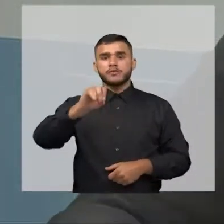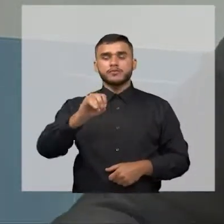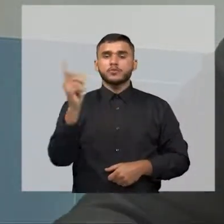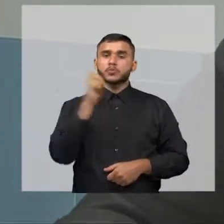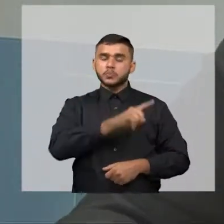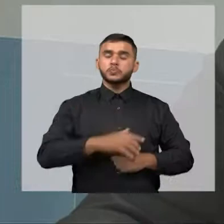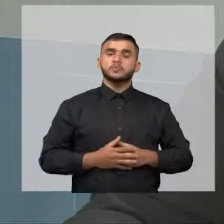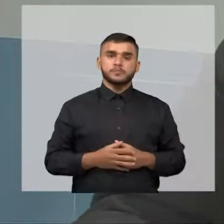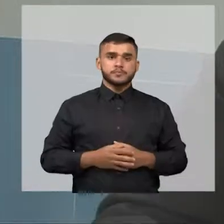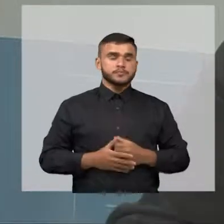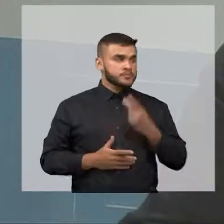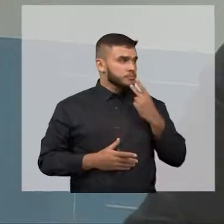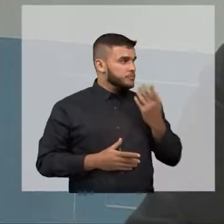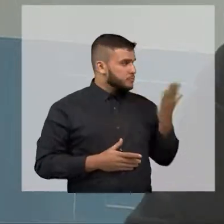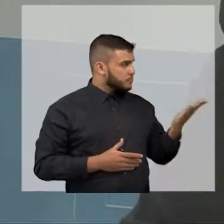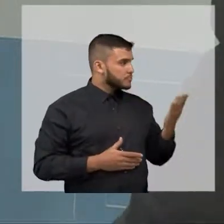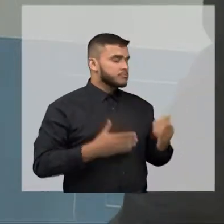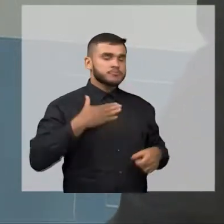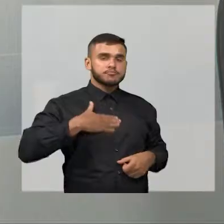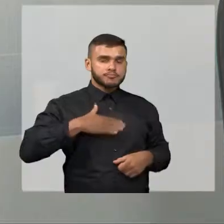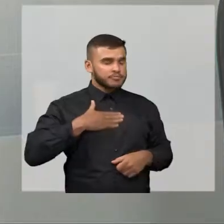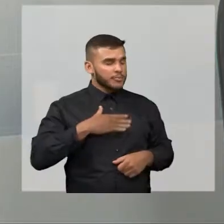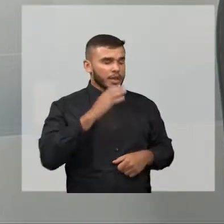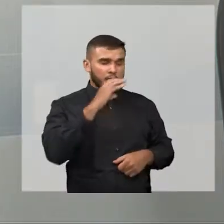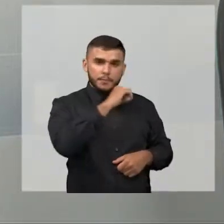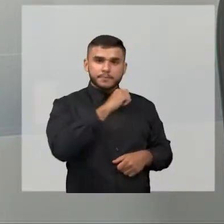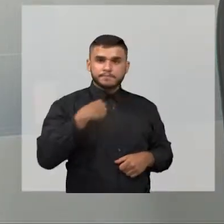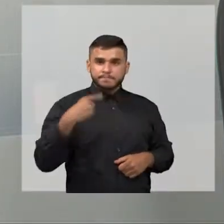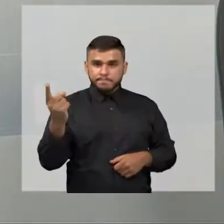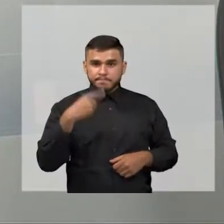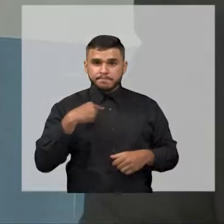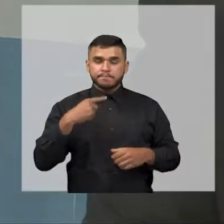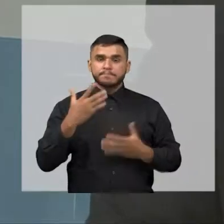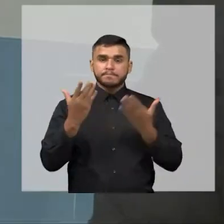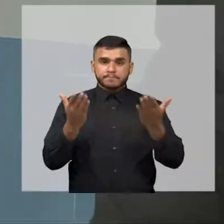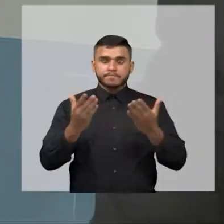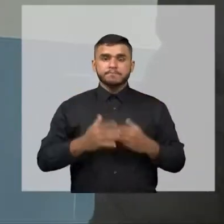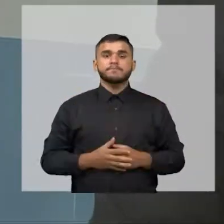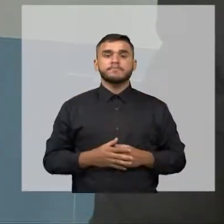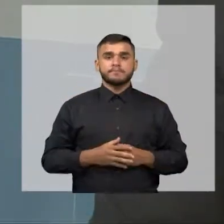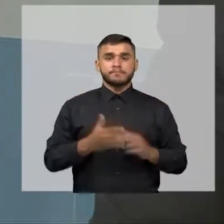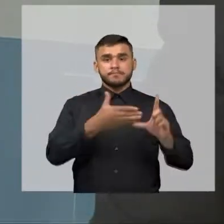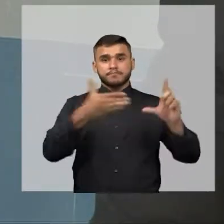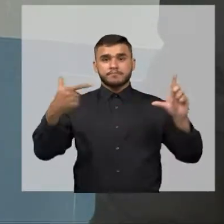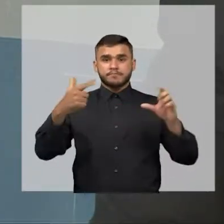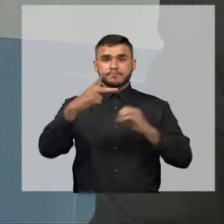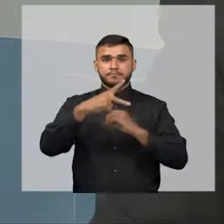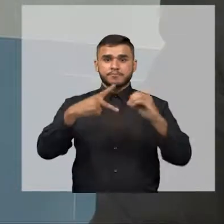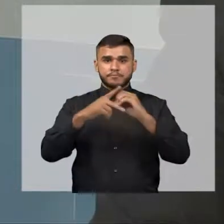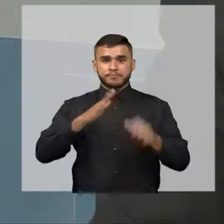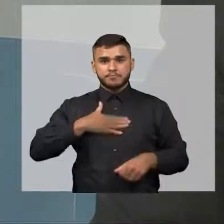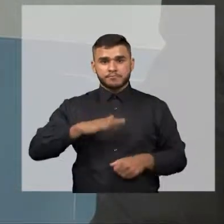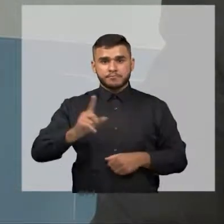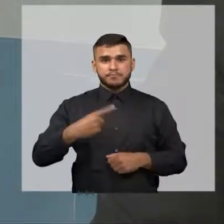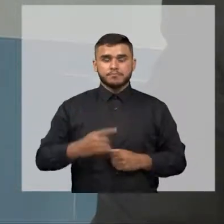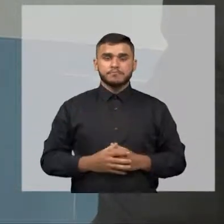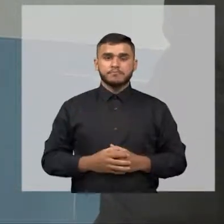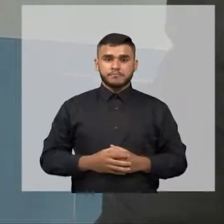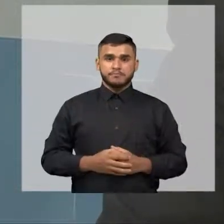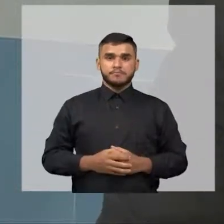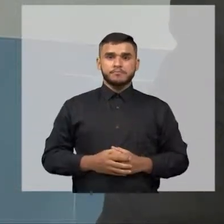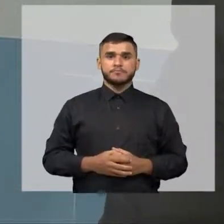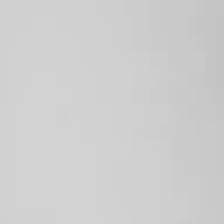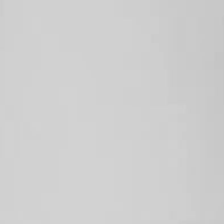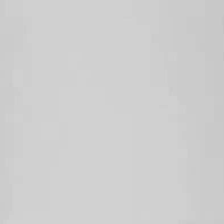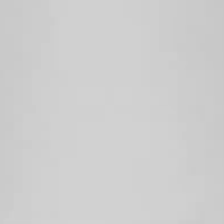pelo prefeito Ivo Gomes. Doutor, eu tenho que ir para um rápido intervalo, tá? Mas eu volto já para o segundo bloco do programa Pela Ordem. Sai daí não, instante